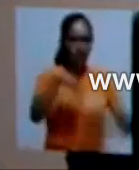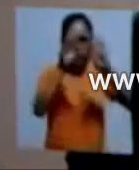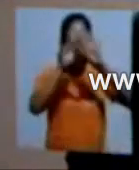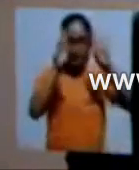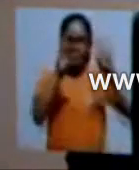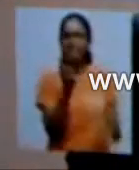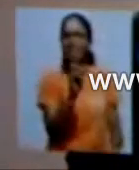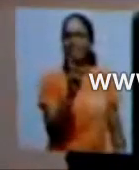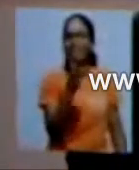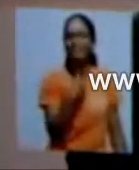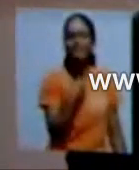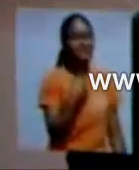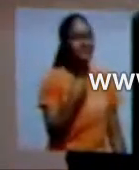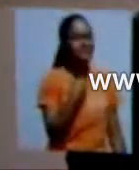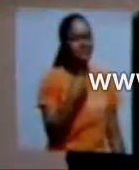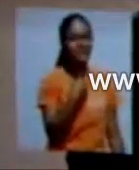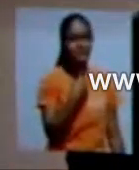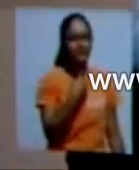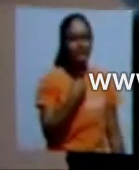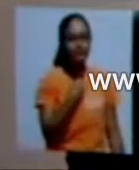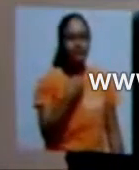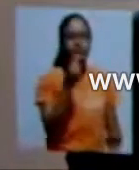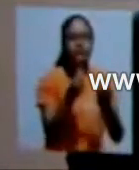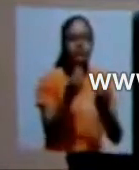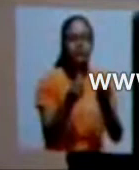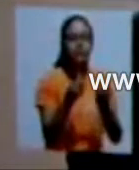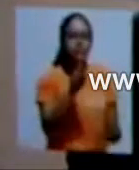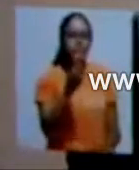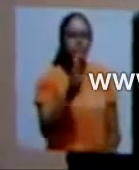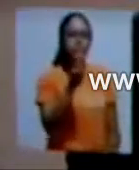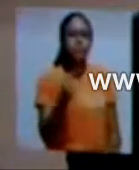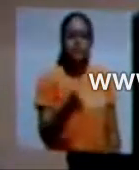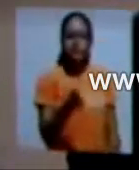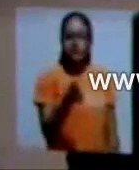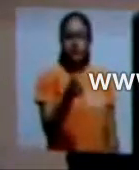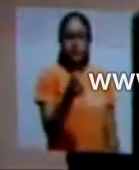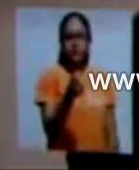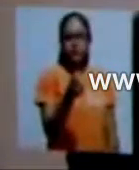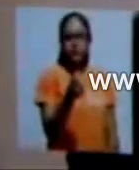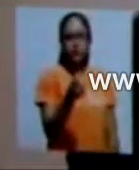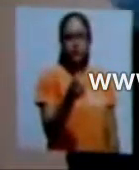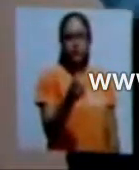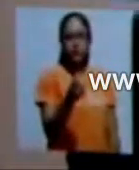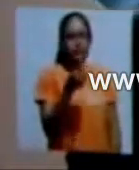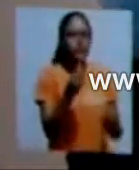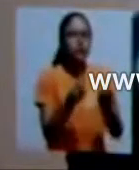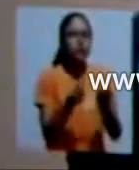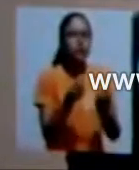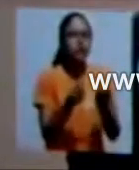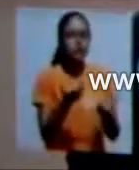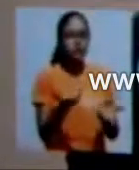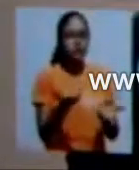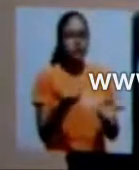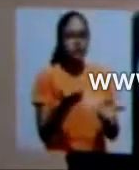O uso que você faz do seu dinheiro pode receber o carimbo do céu, das coisas do